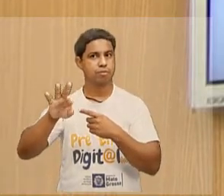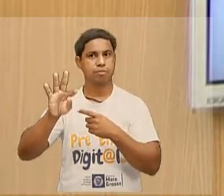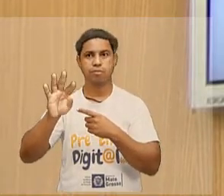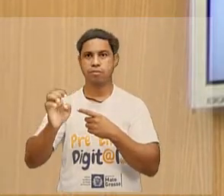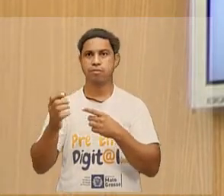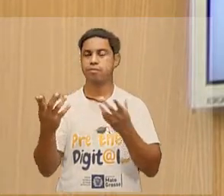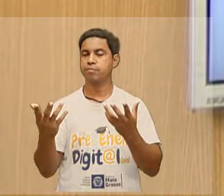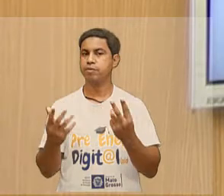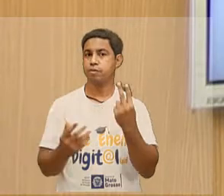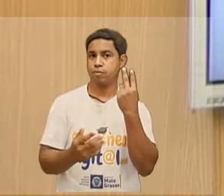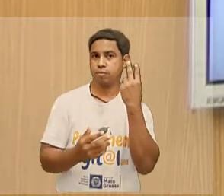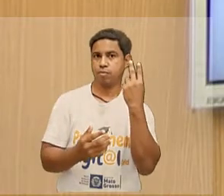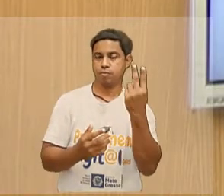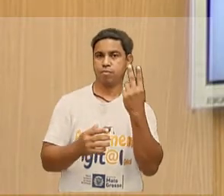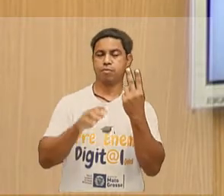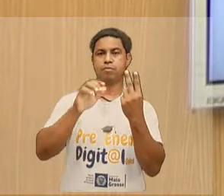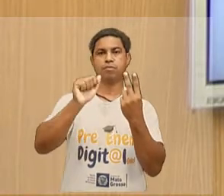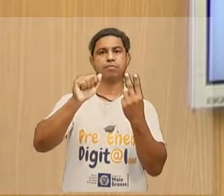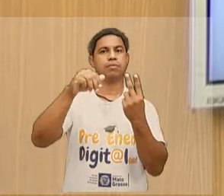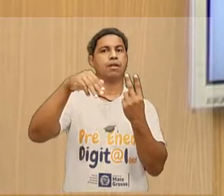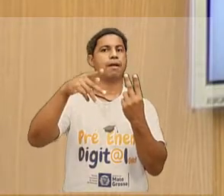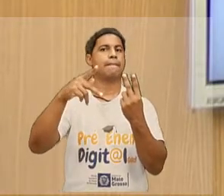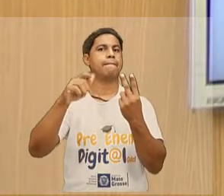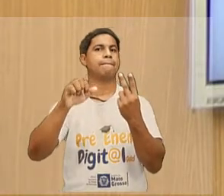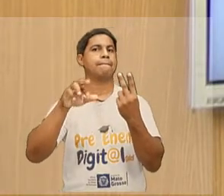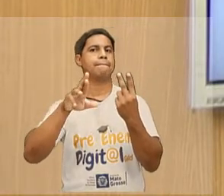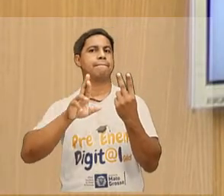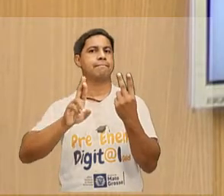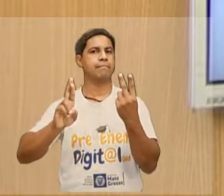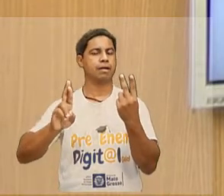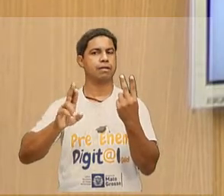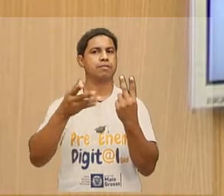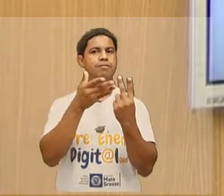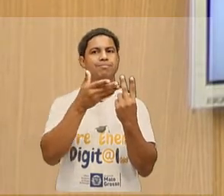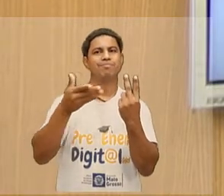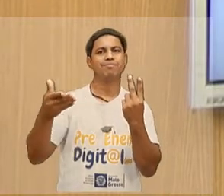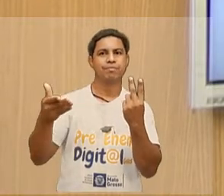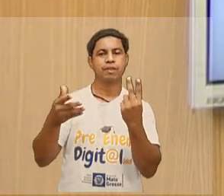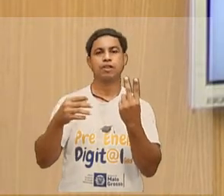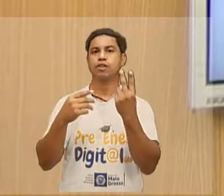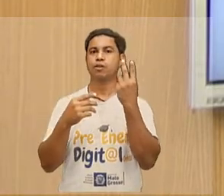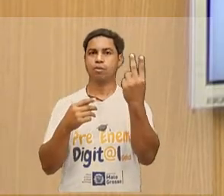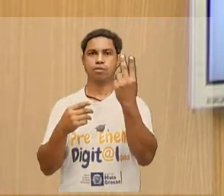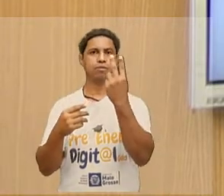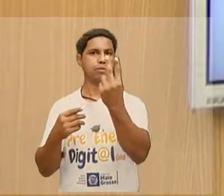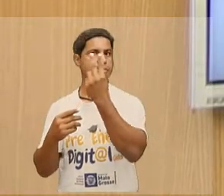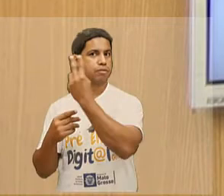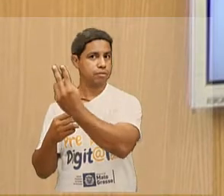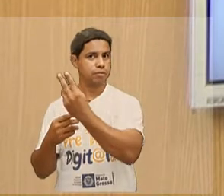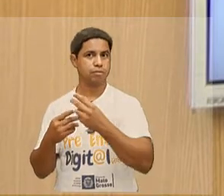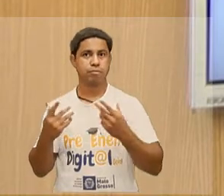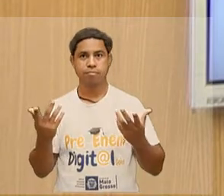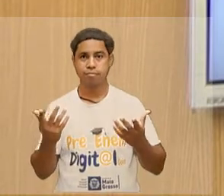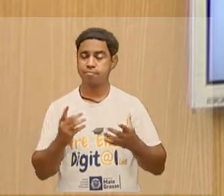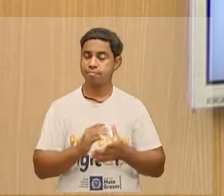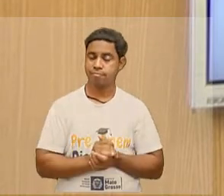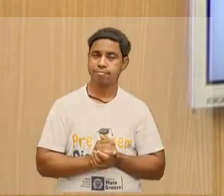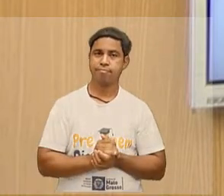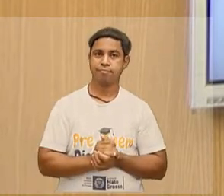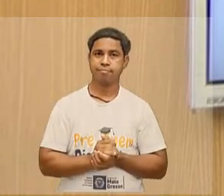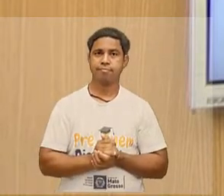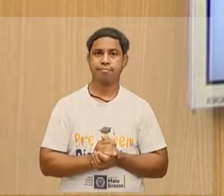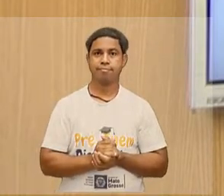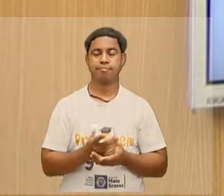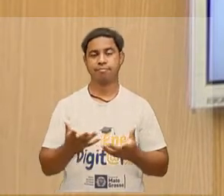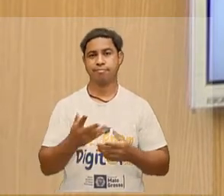for 2 ampere, então eu terei aqui 2 ampere, 2 ampere, 2 ampere, 2 ampere, 2 ampere, 2